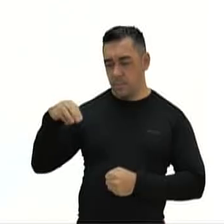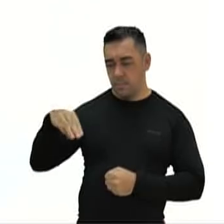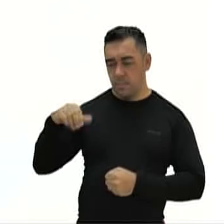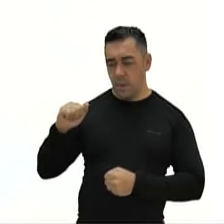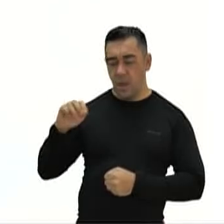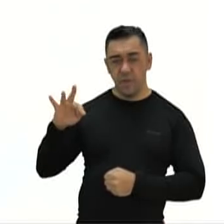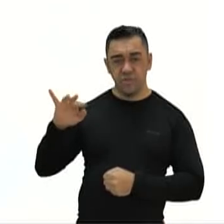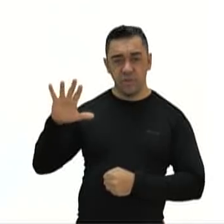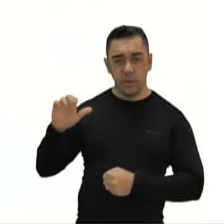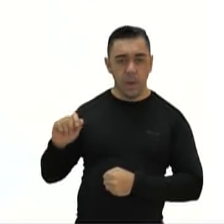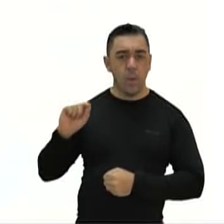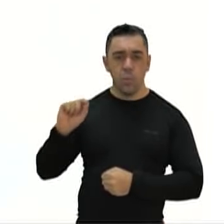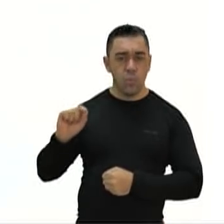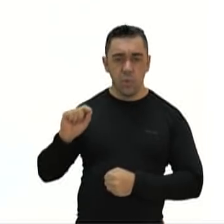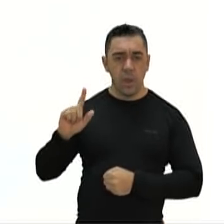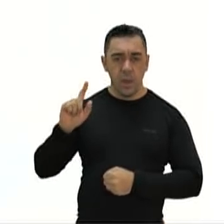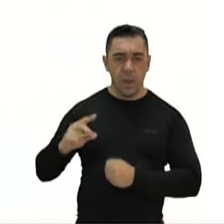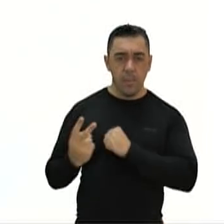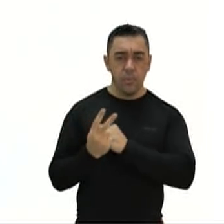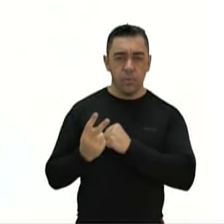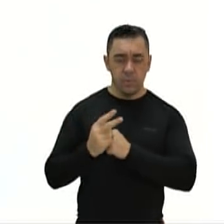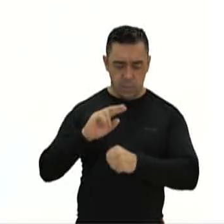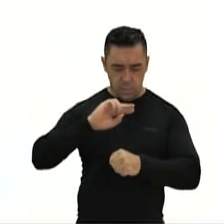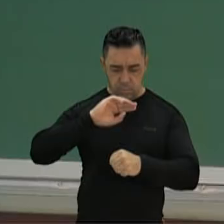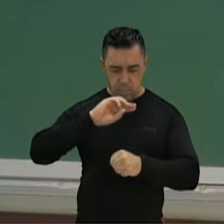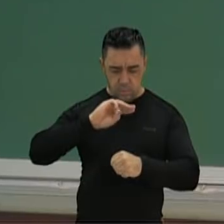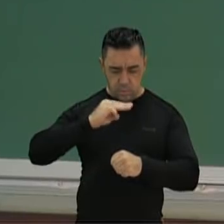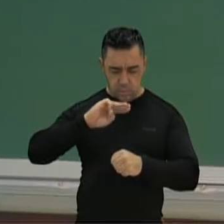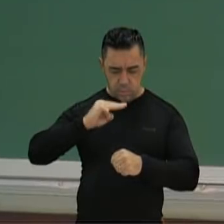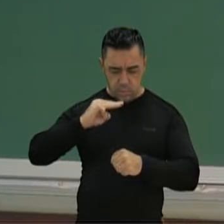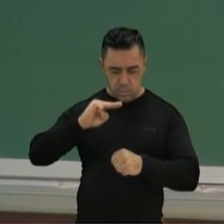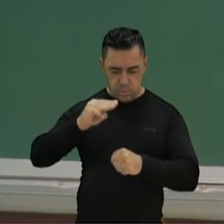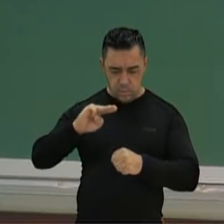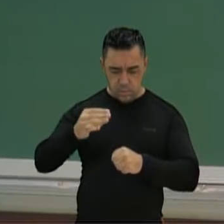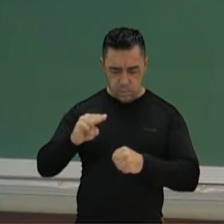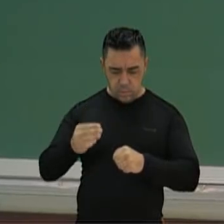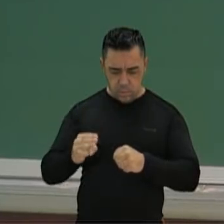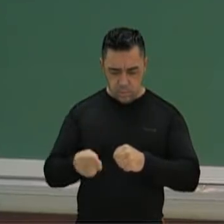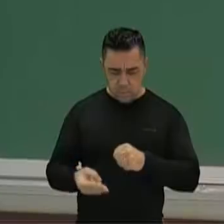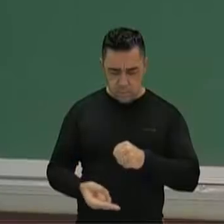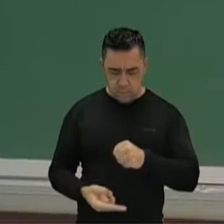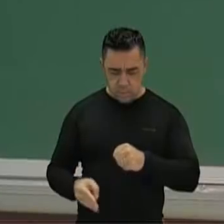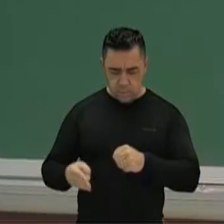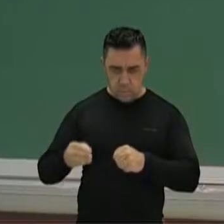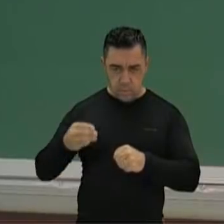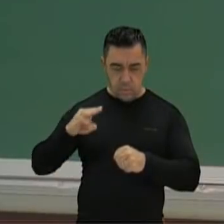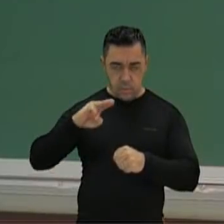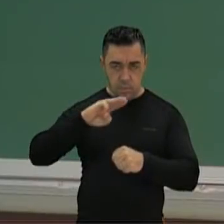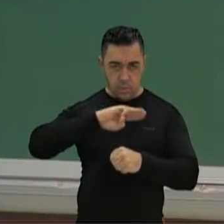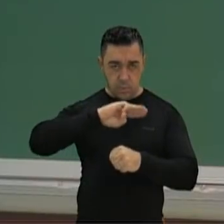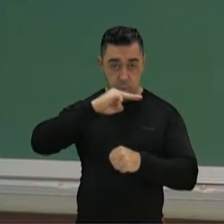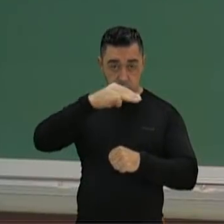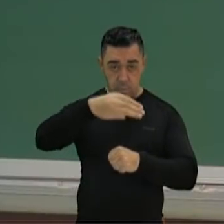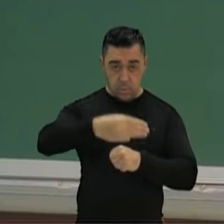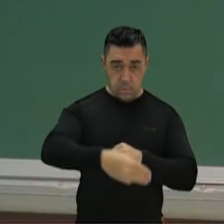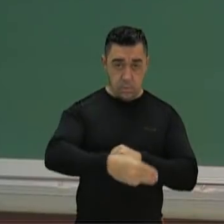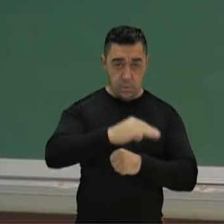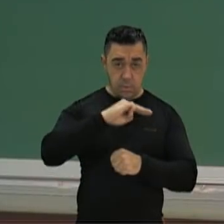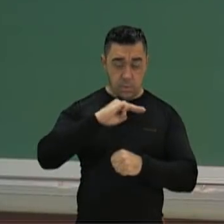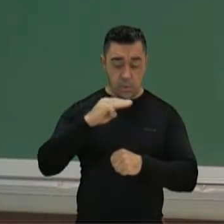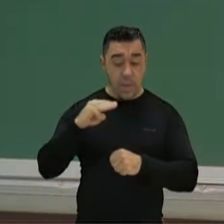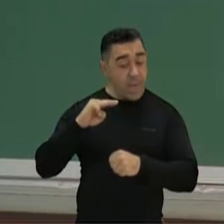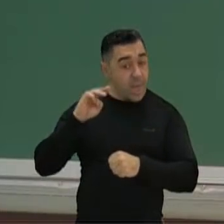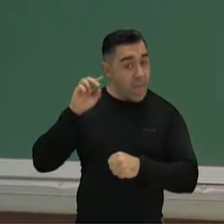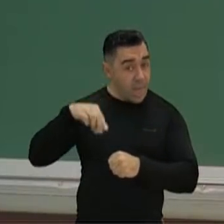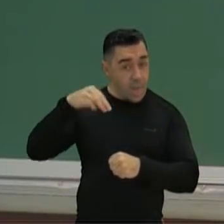de revestir a célula, proteger a célula e também controlar as